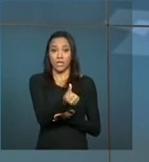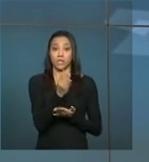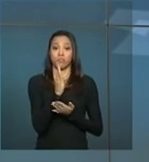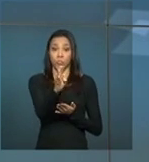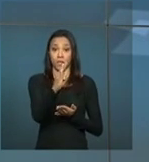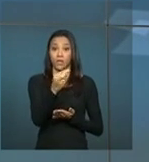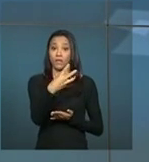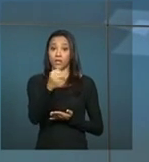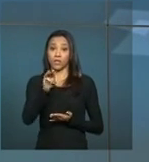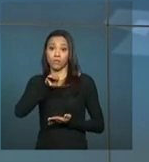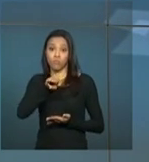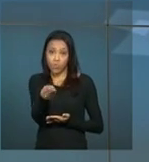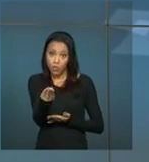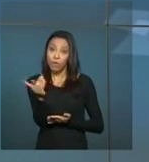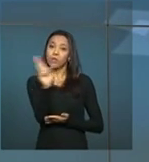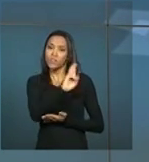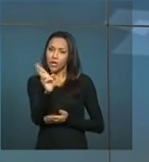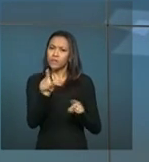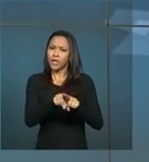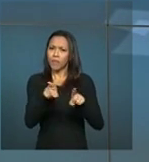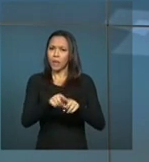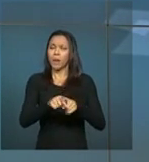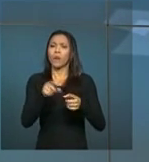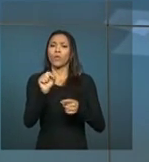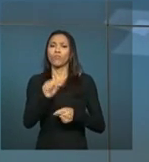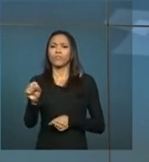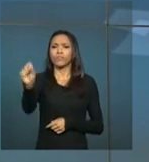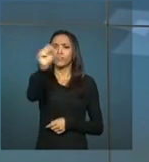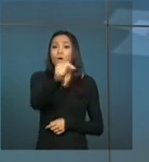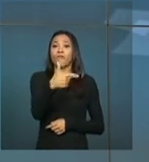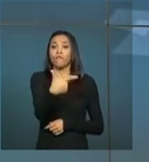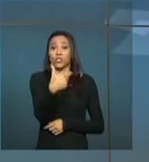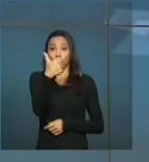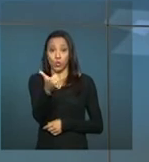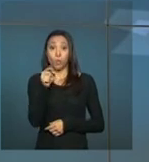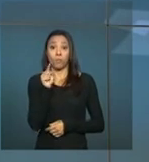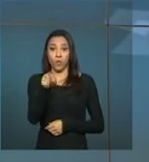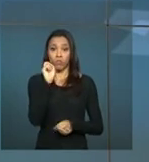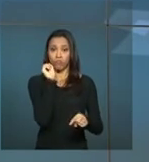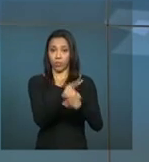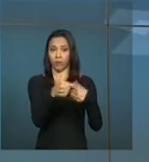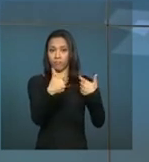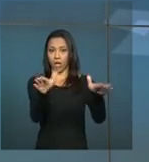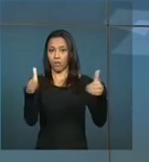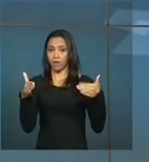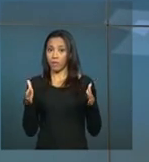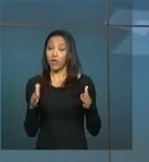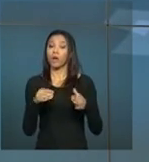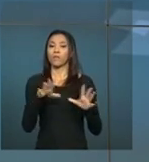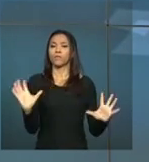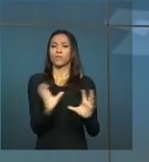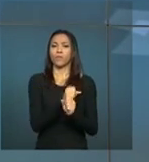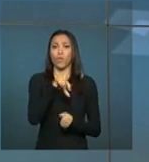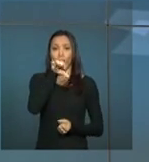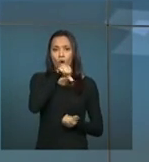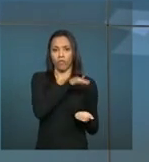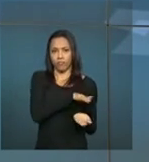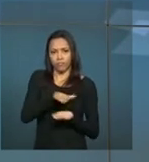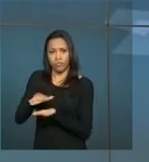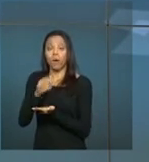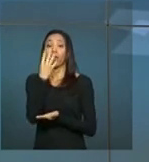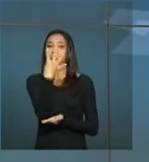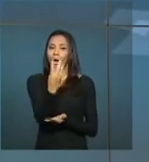300 milhões de reais e geração de 21 mil empregos diretos. Dos 9 lotes que foram a leilão, 4